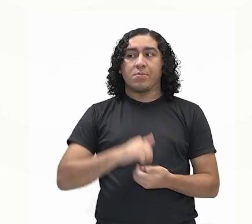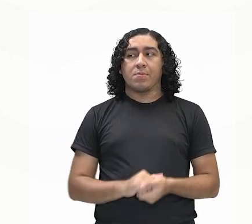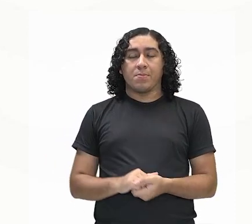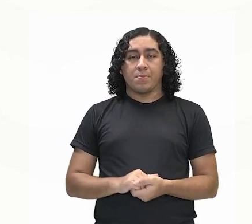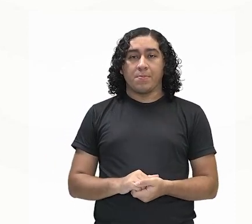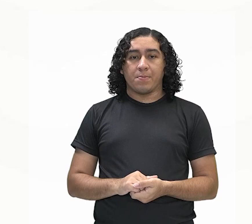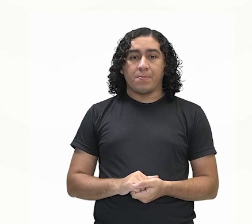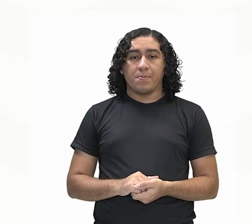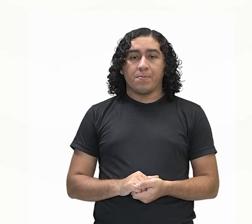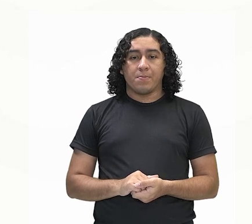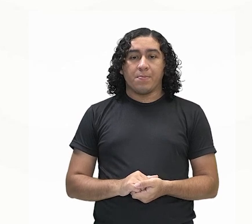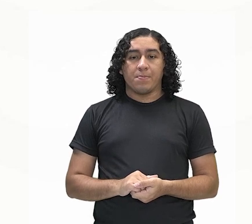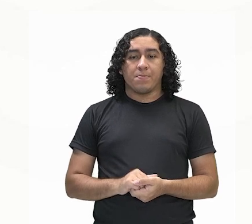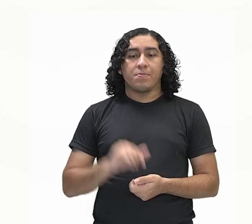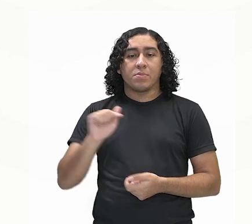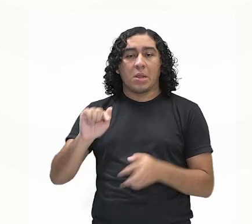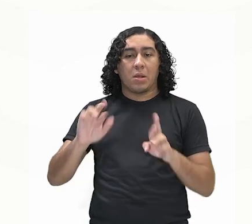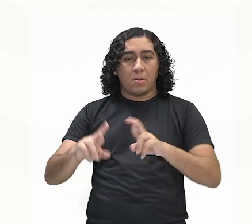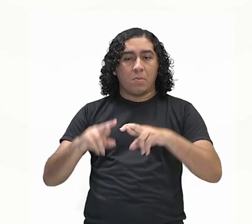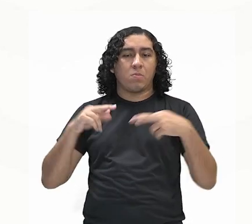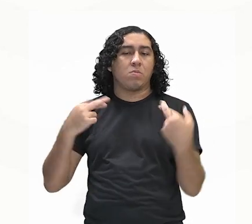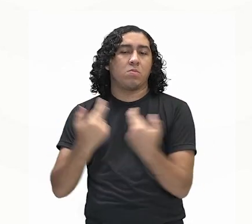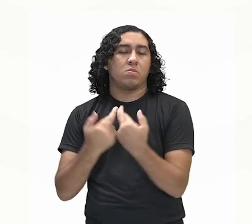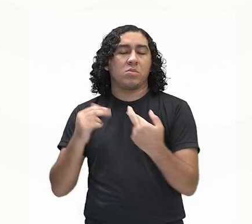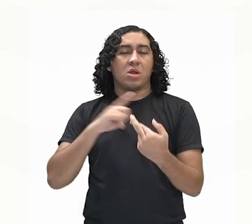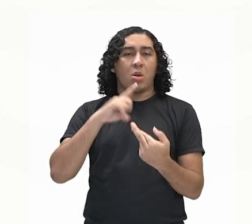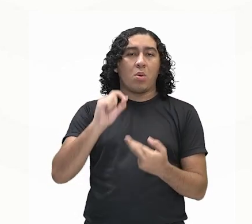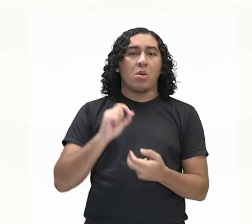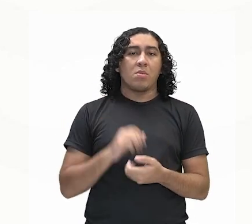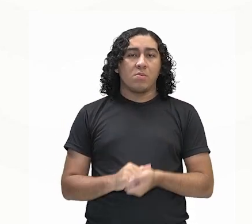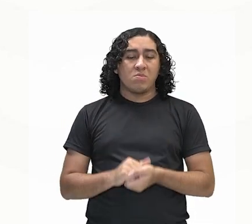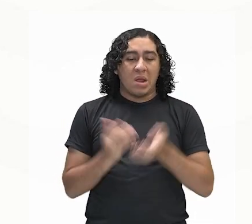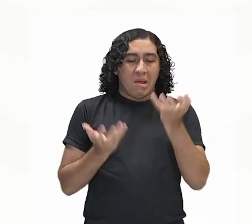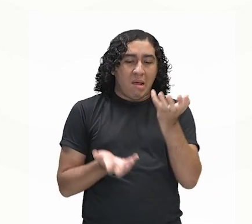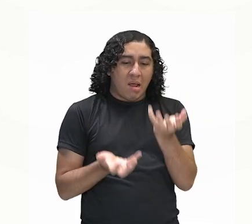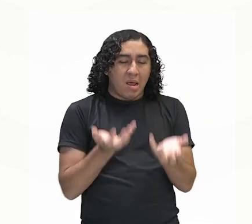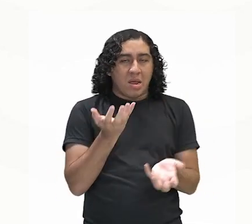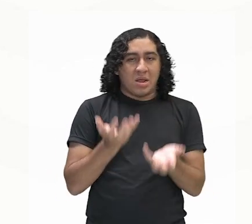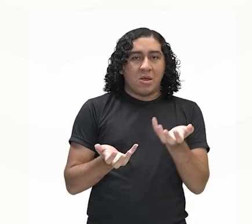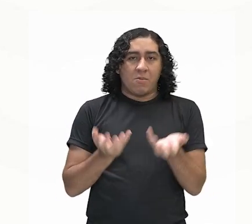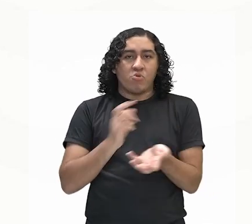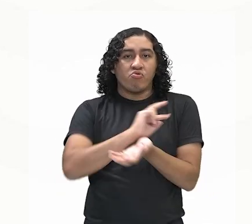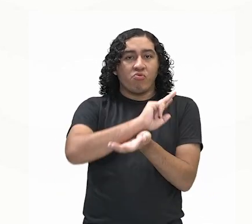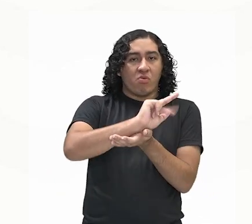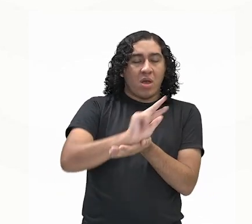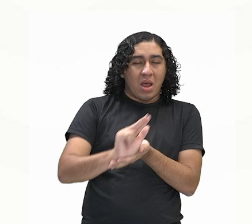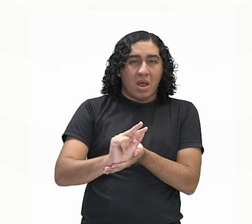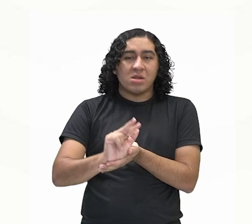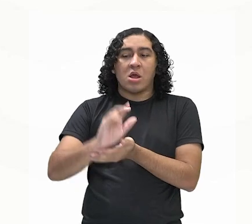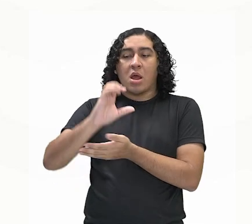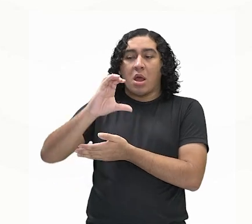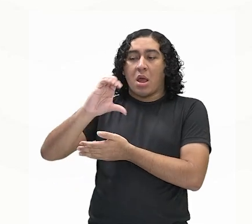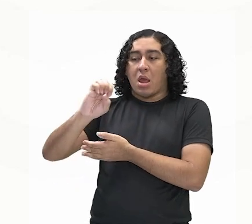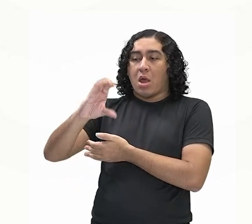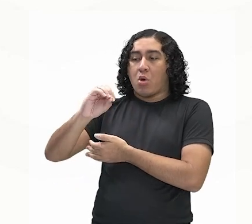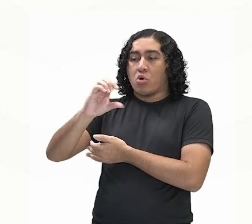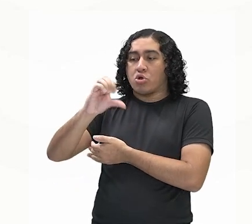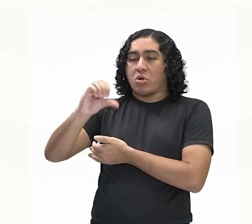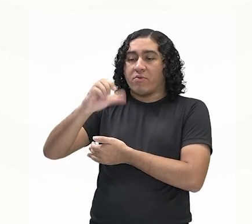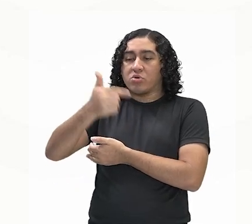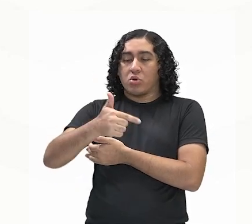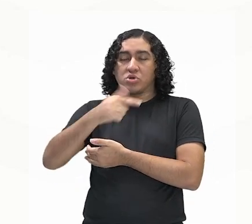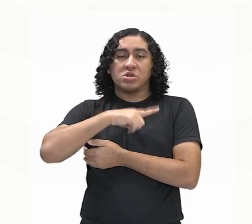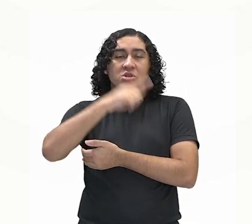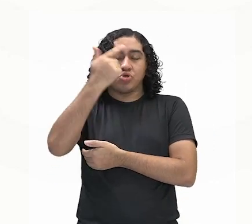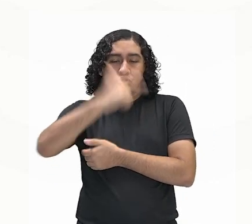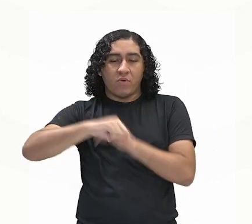ali, na Rio+10, um balanço dos resultados que foram obtidos lá na Eco 92, foram discutidos também temas que